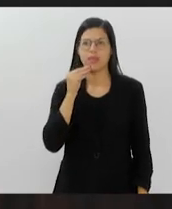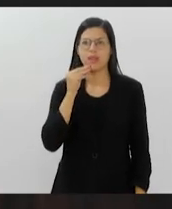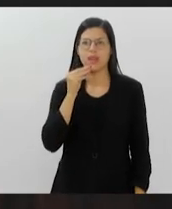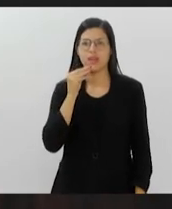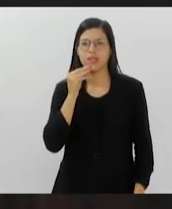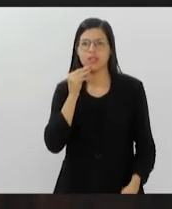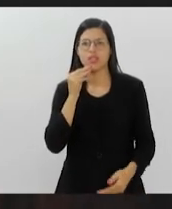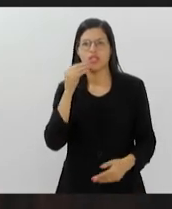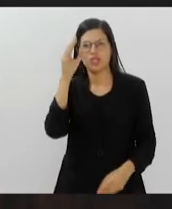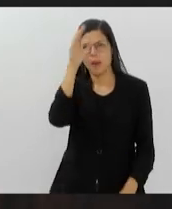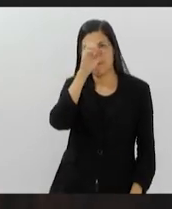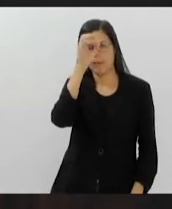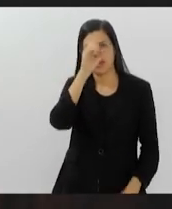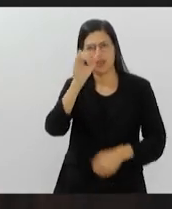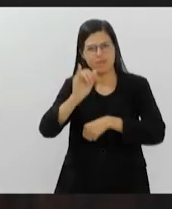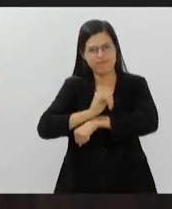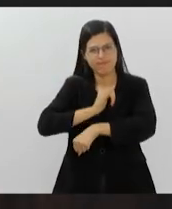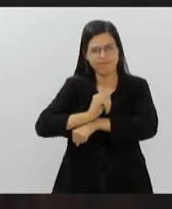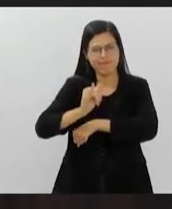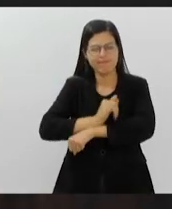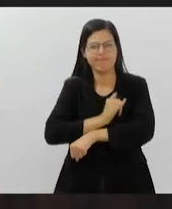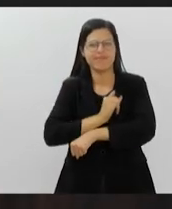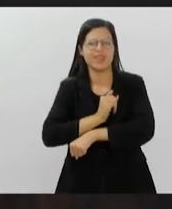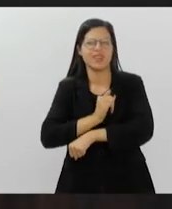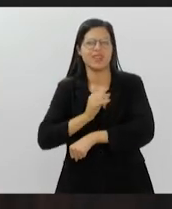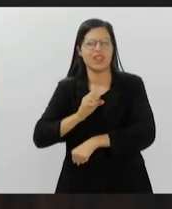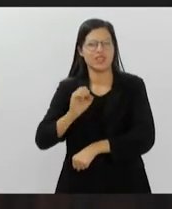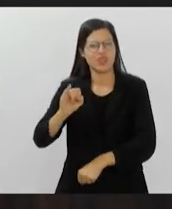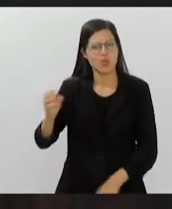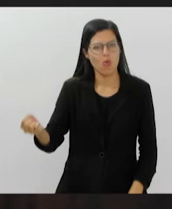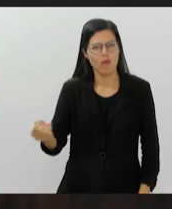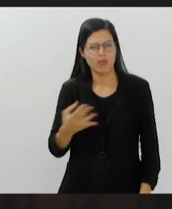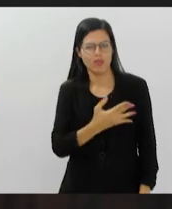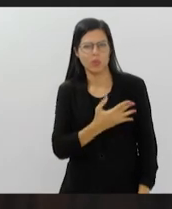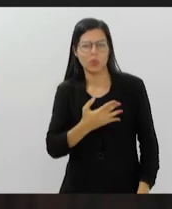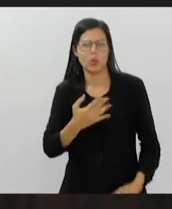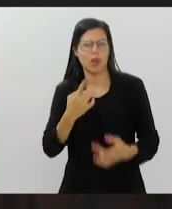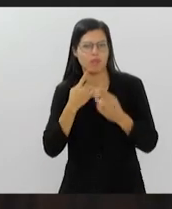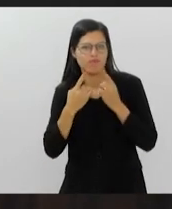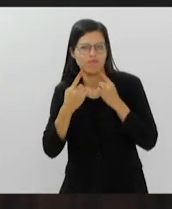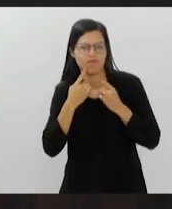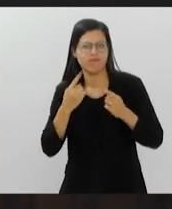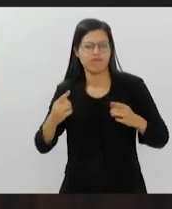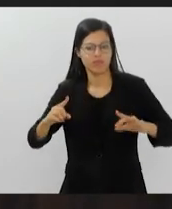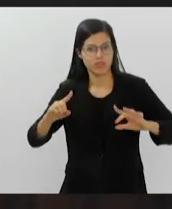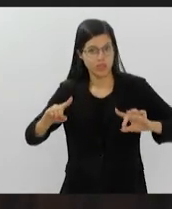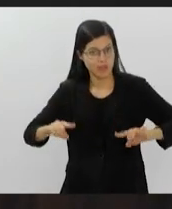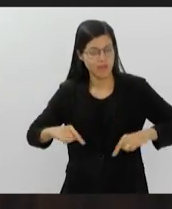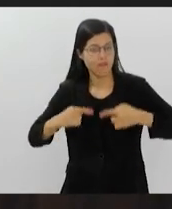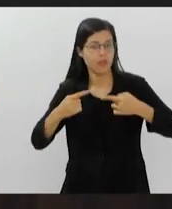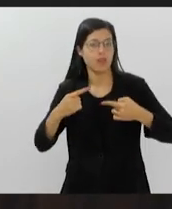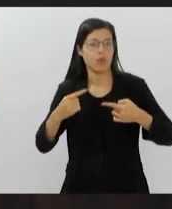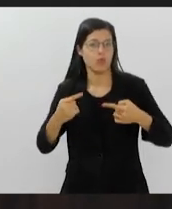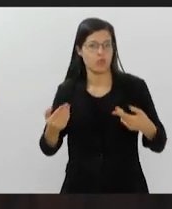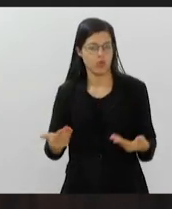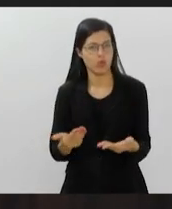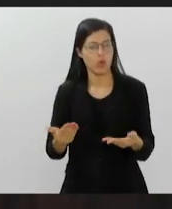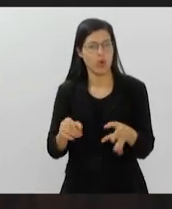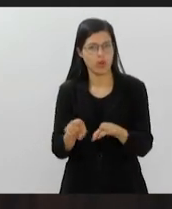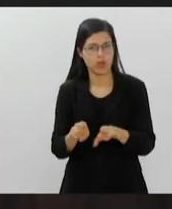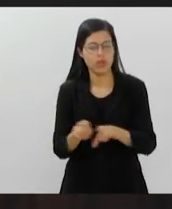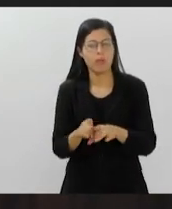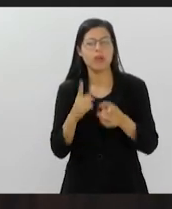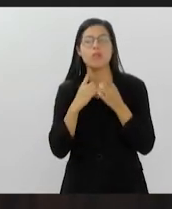explorar estratégias inovadoras que dialoguem com os desafios do nosso tempo e, sobretudo, com os anseios de